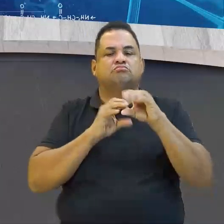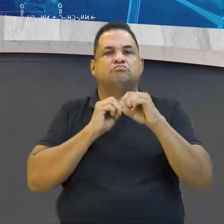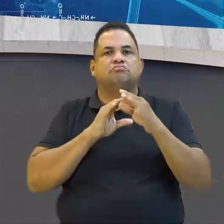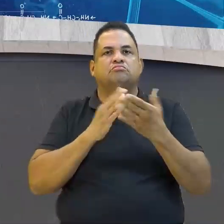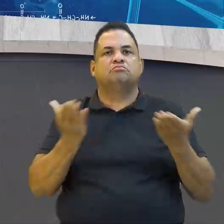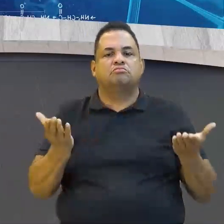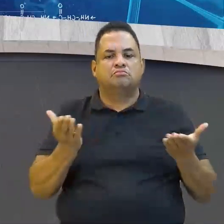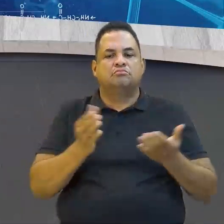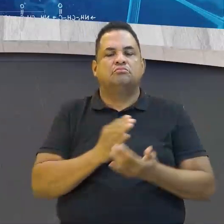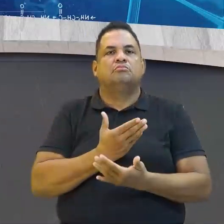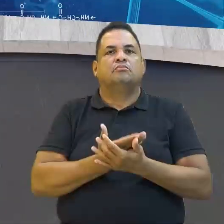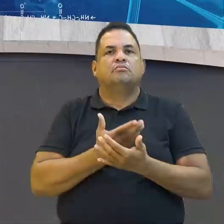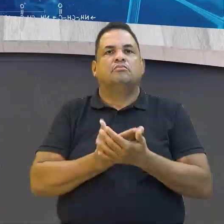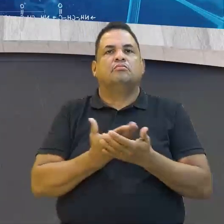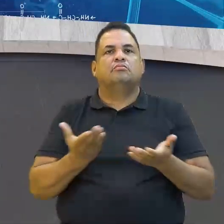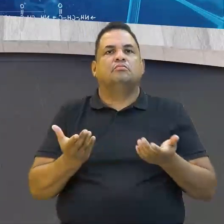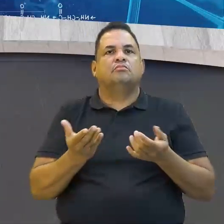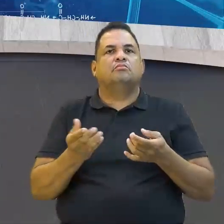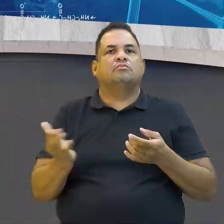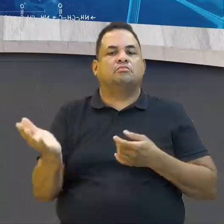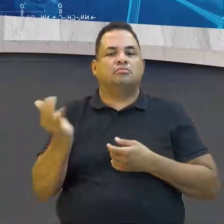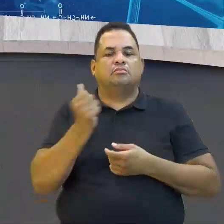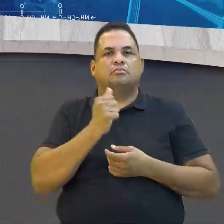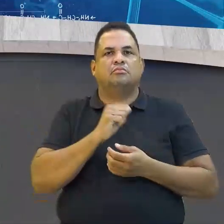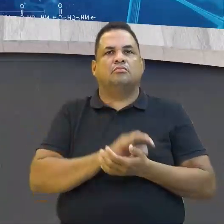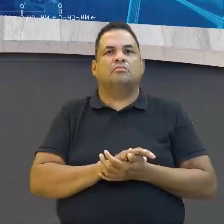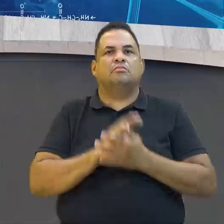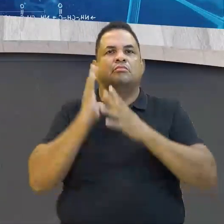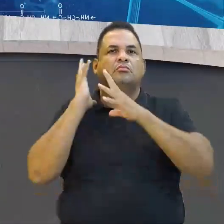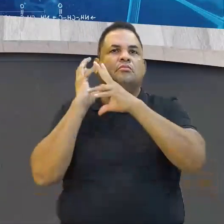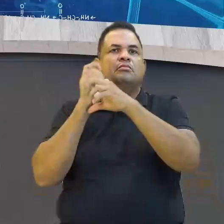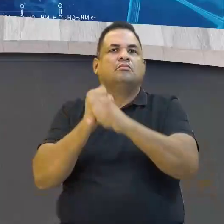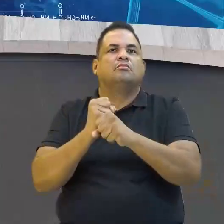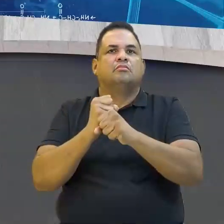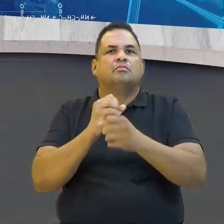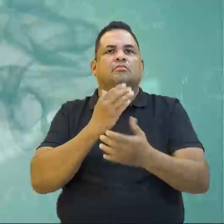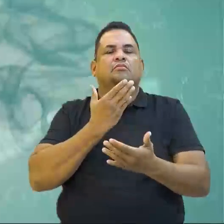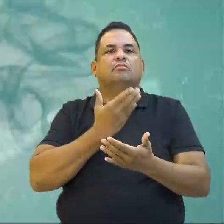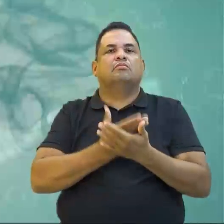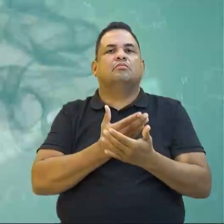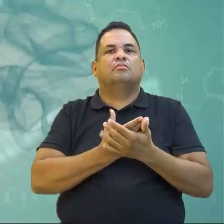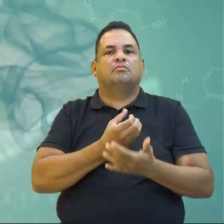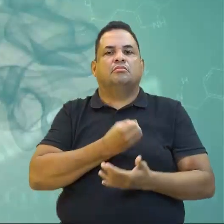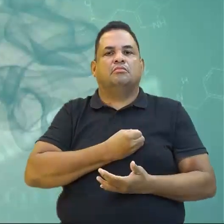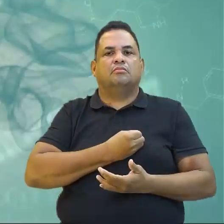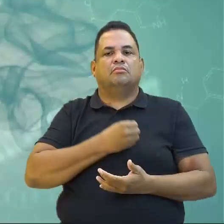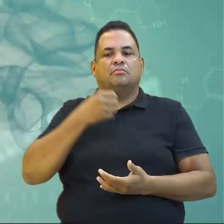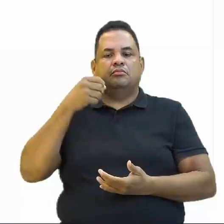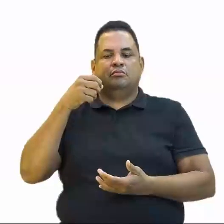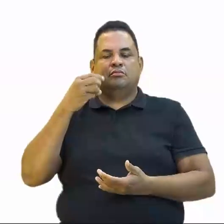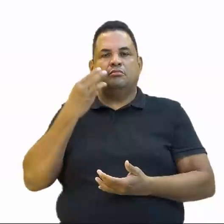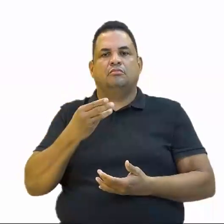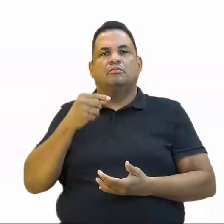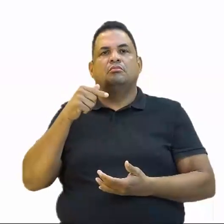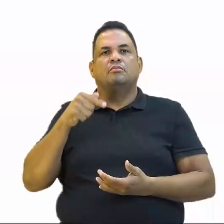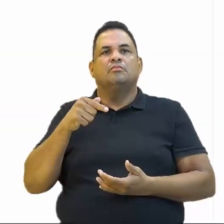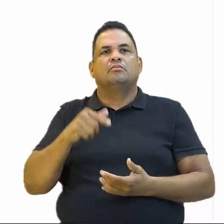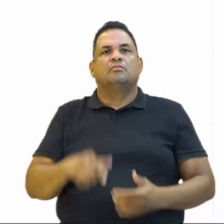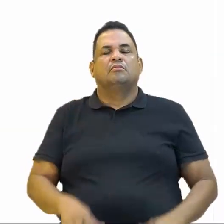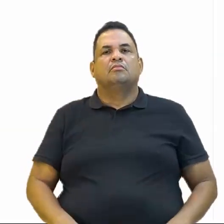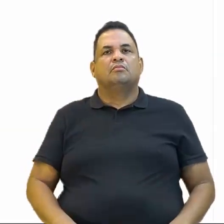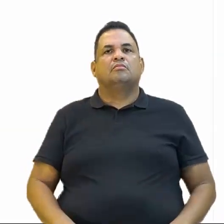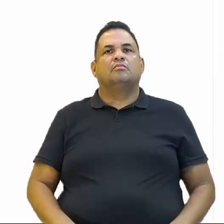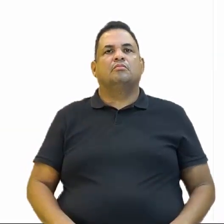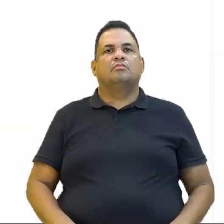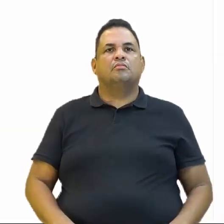nossa aula. Então vamos lá para a nossa revisão da aula de número 37. A gente está